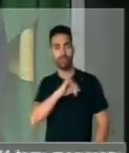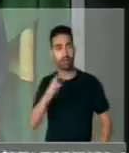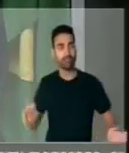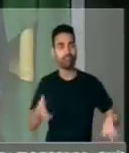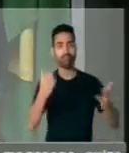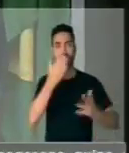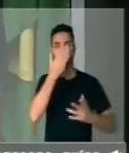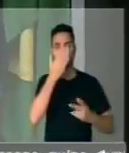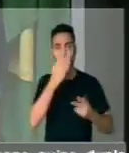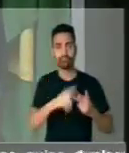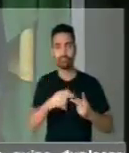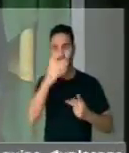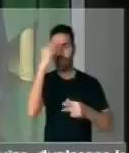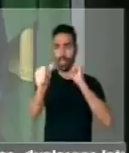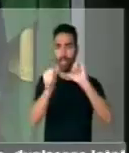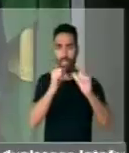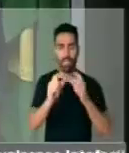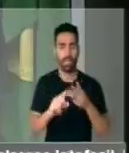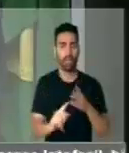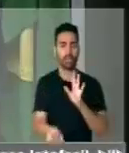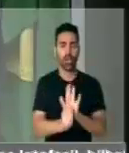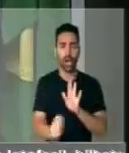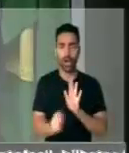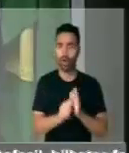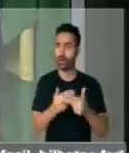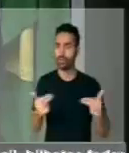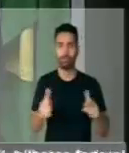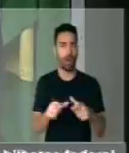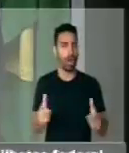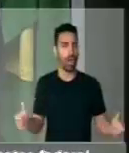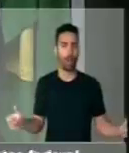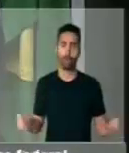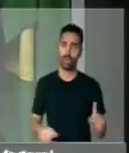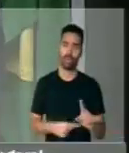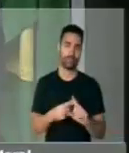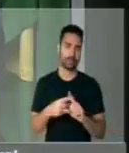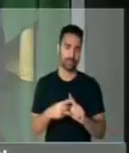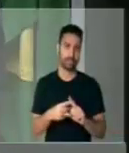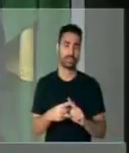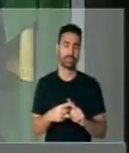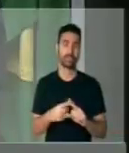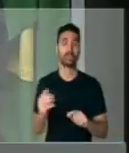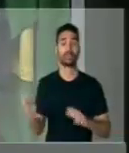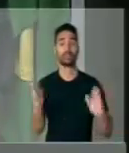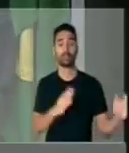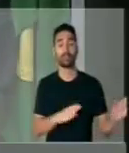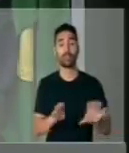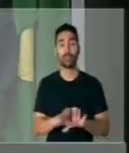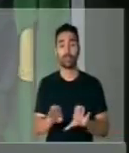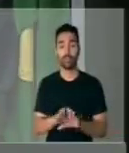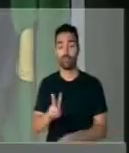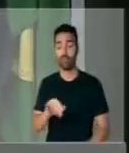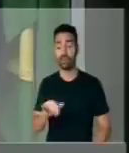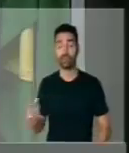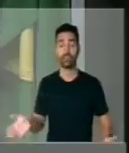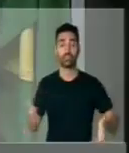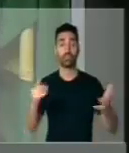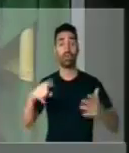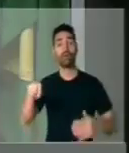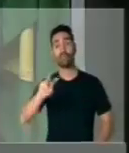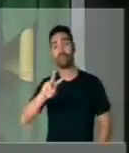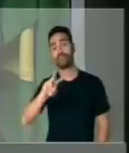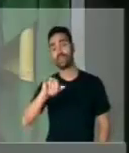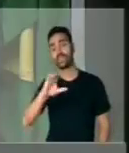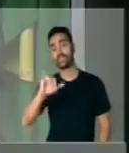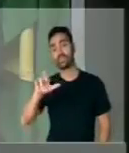o abuso de bebidas alcoólicas e de drogas ilícitas. Por consequência, haverá o estímulo ao vício, o